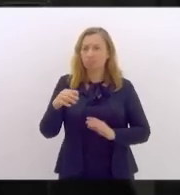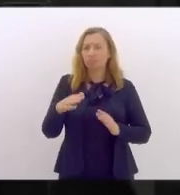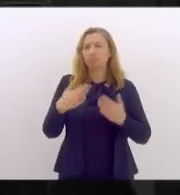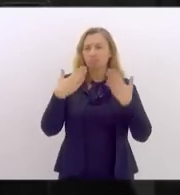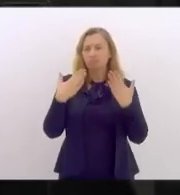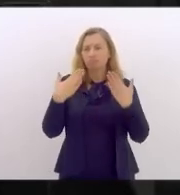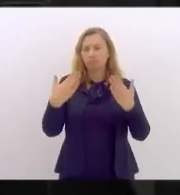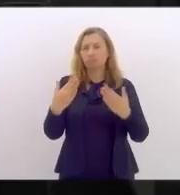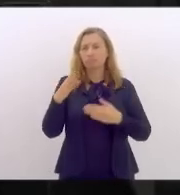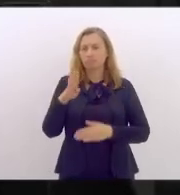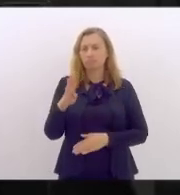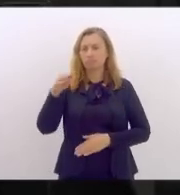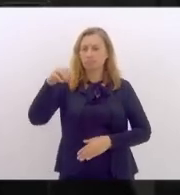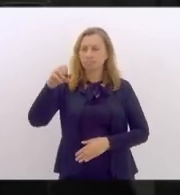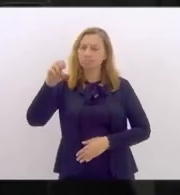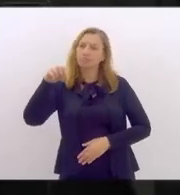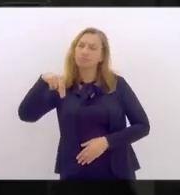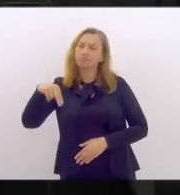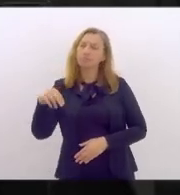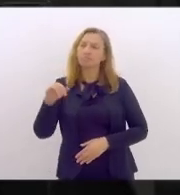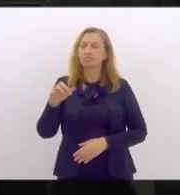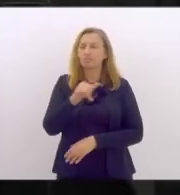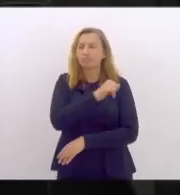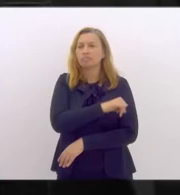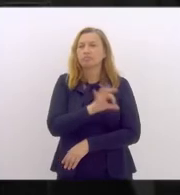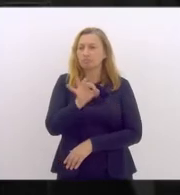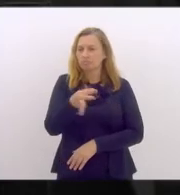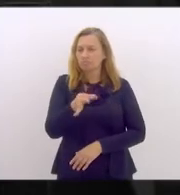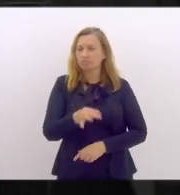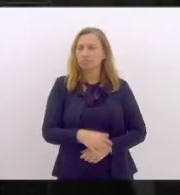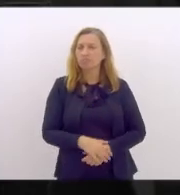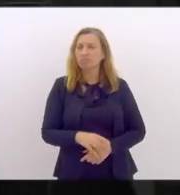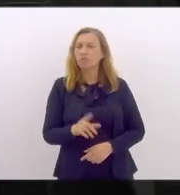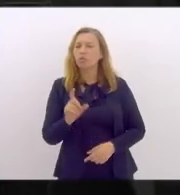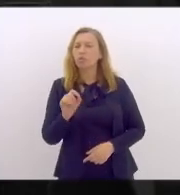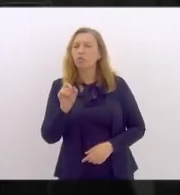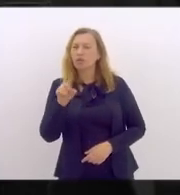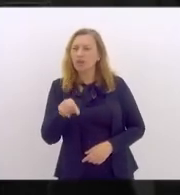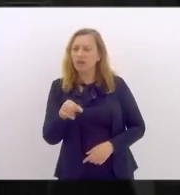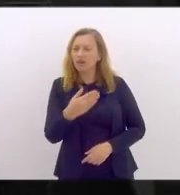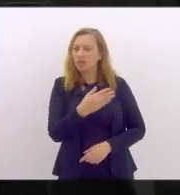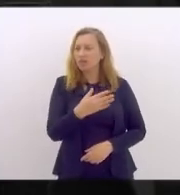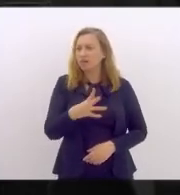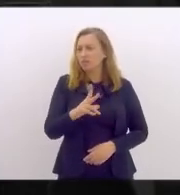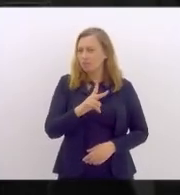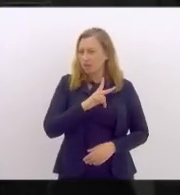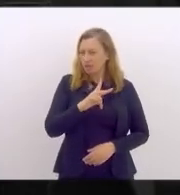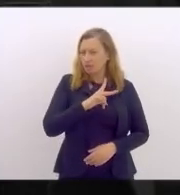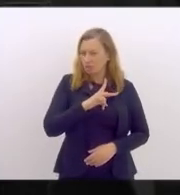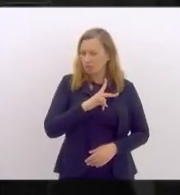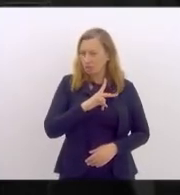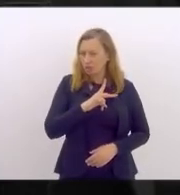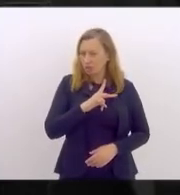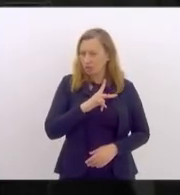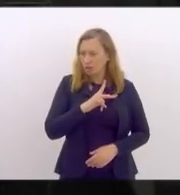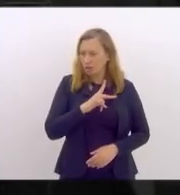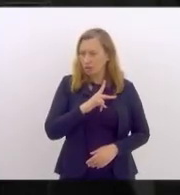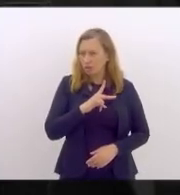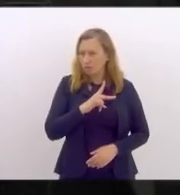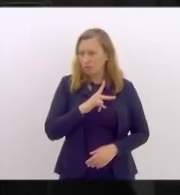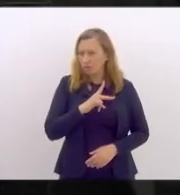programa CBN Rio tem razão O que é privado o que se tornou privada